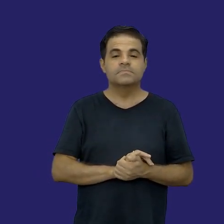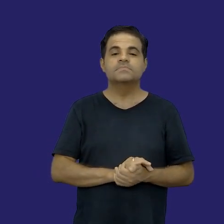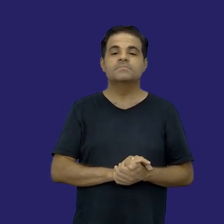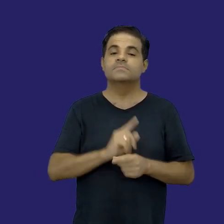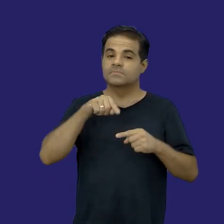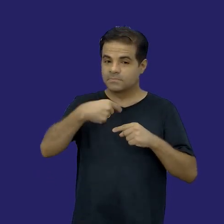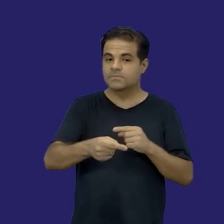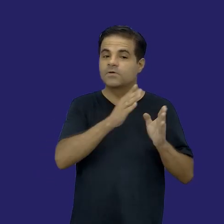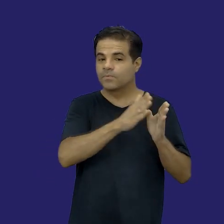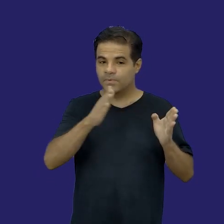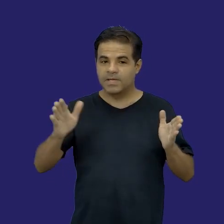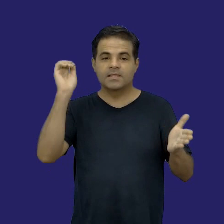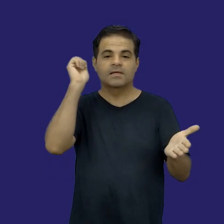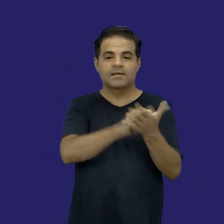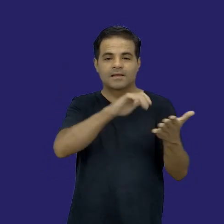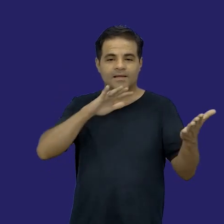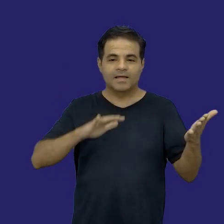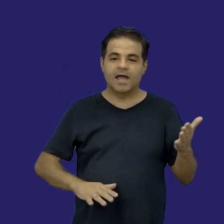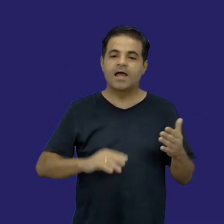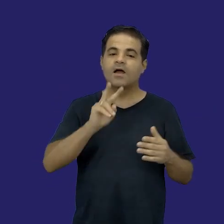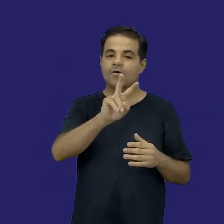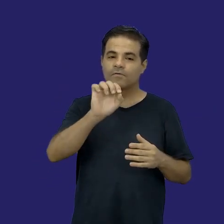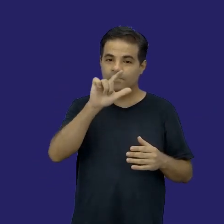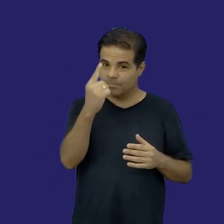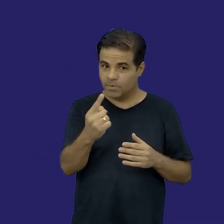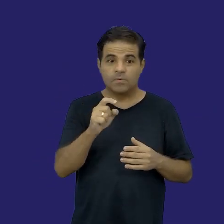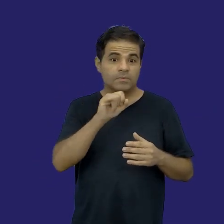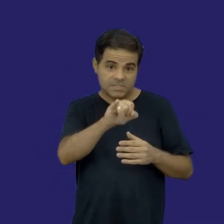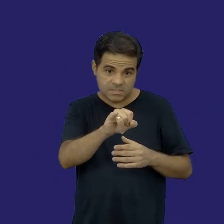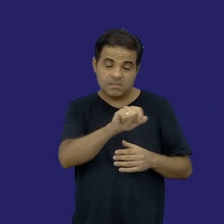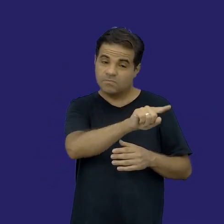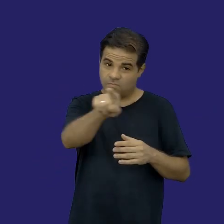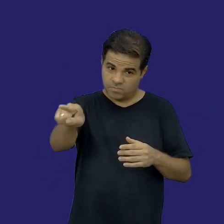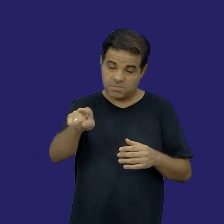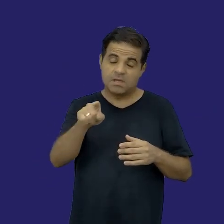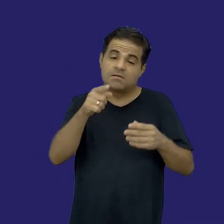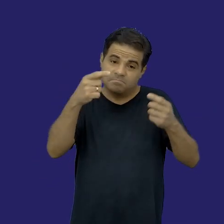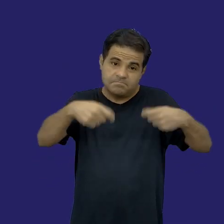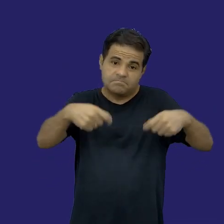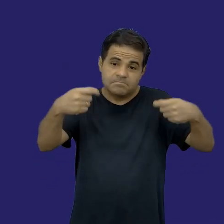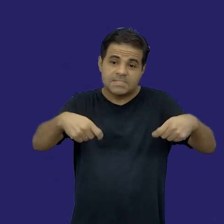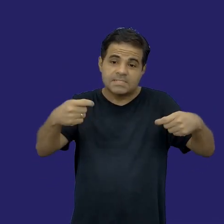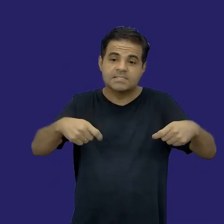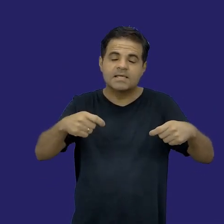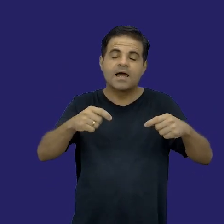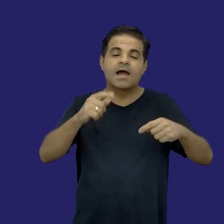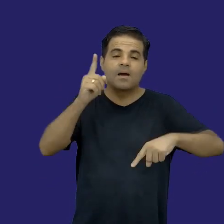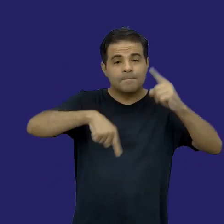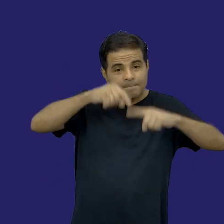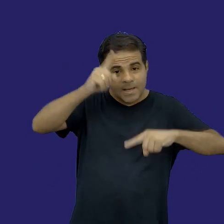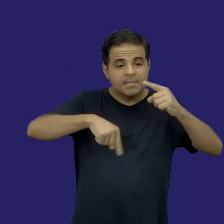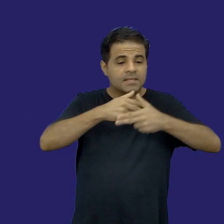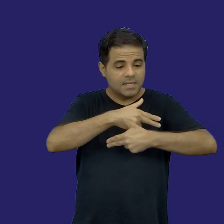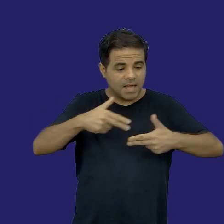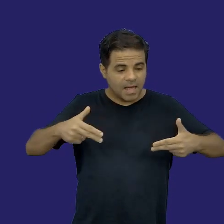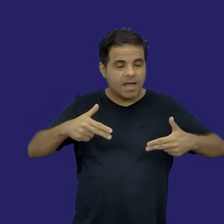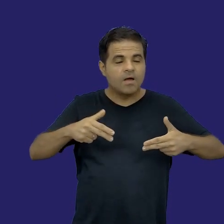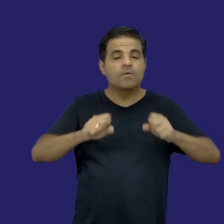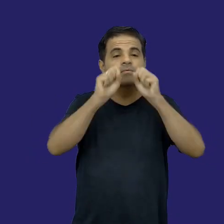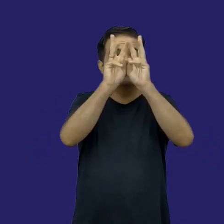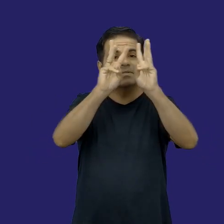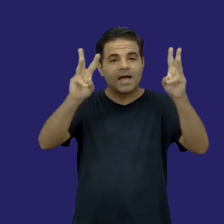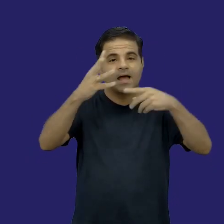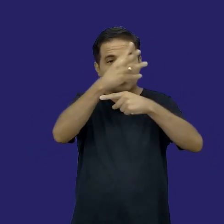da sequência de atividades 1, volume 1. Caso você precise do material, ele está no site